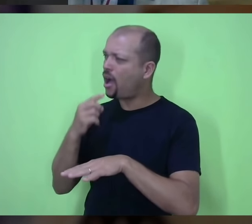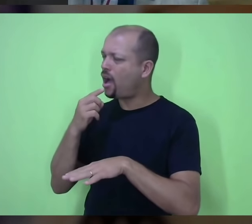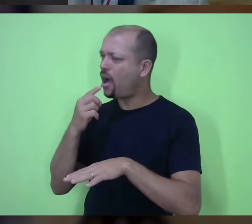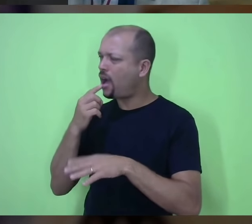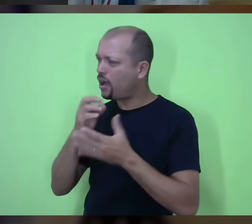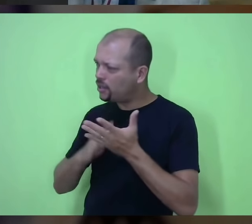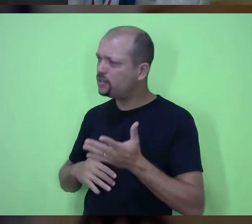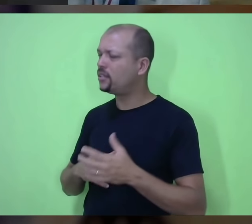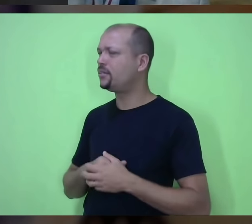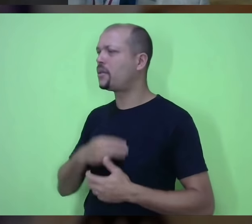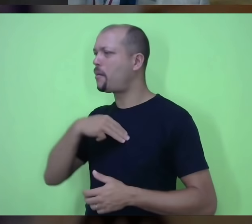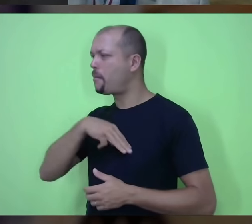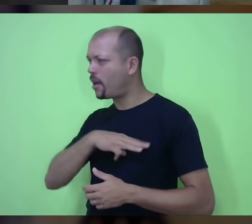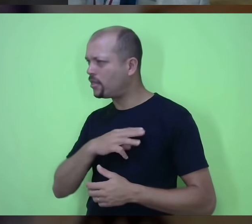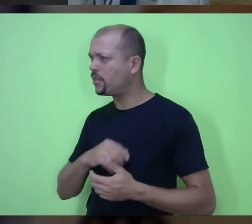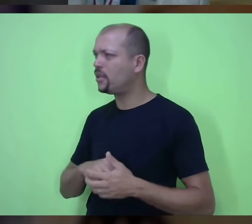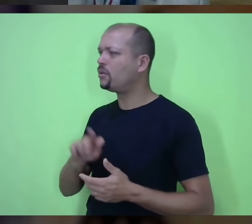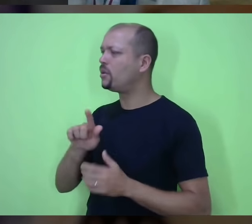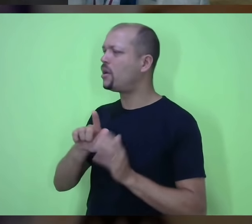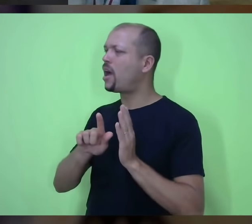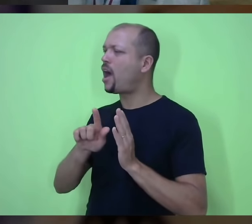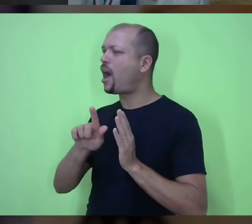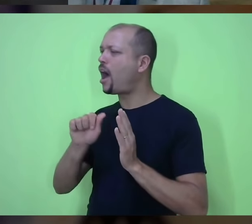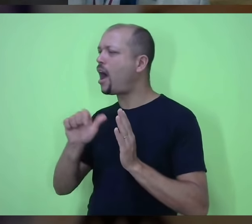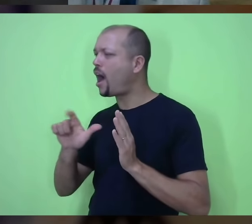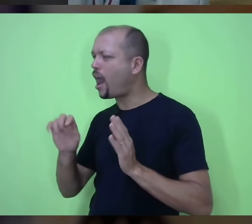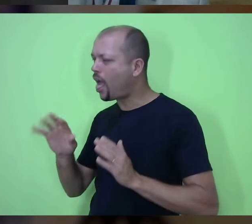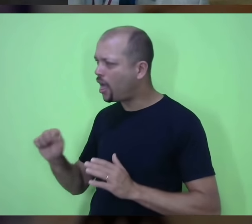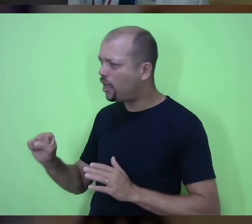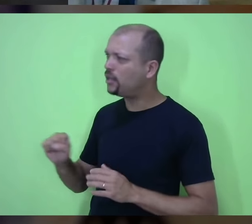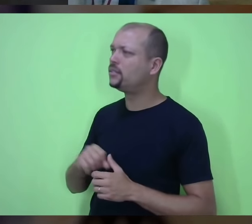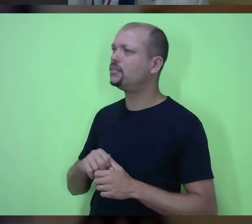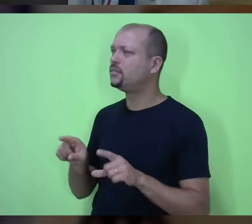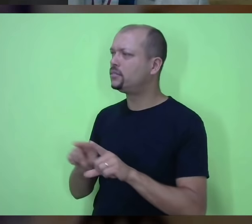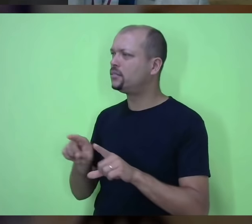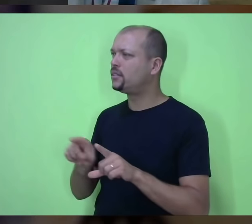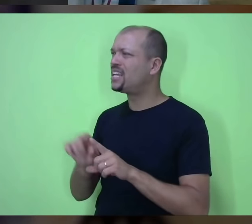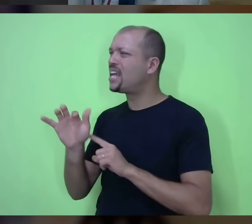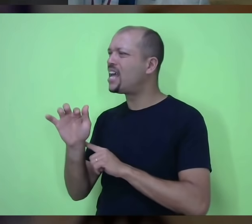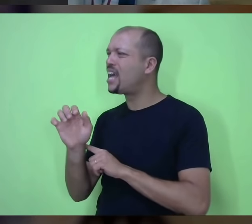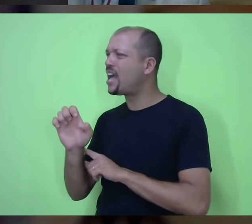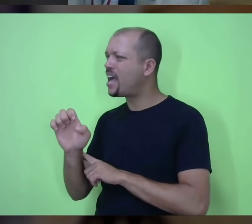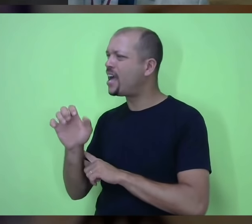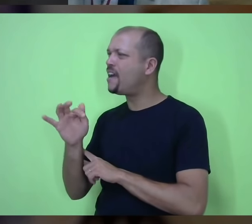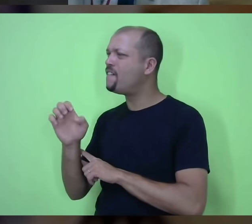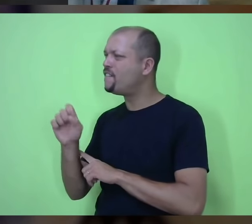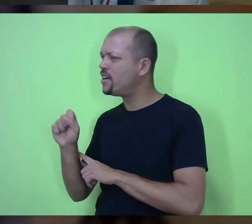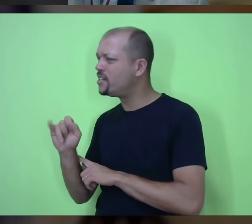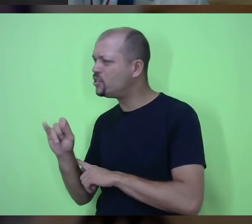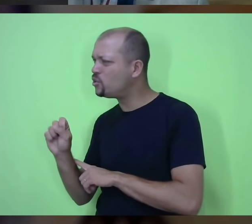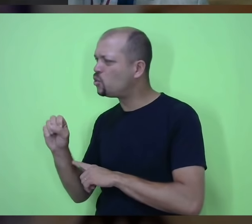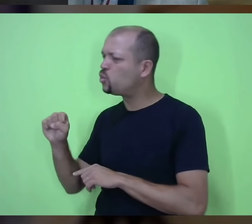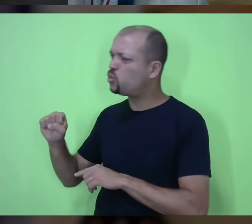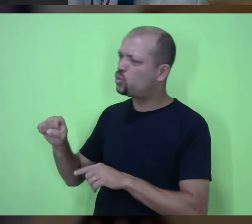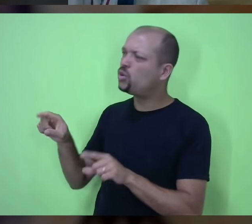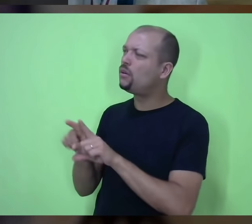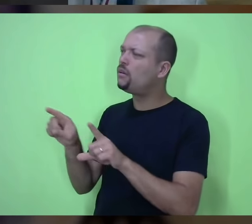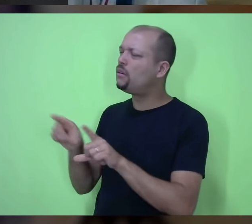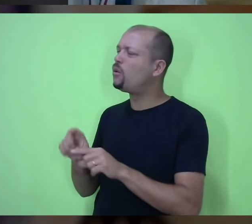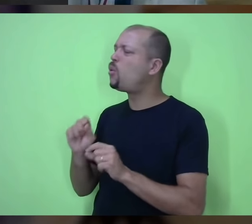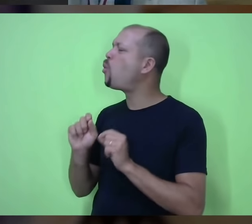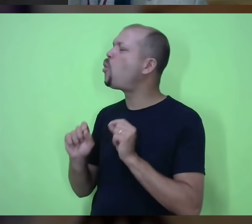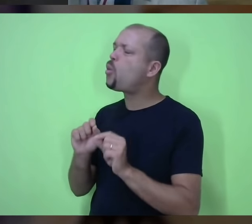16, 17, Gálatas 1, 16, 1 Coríntios 15, 50 e Efésios 6, 12, do que exatamente